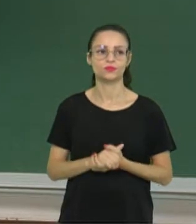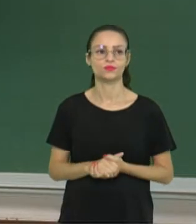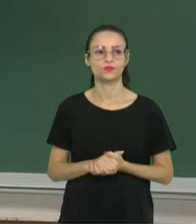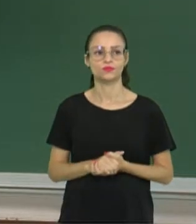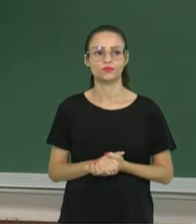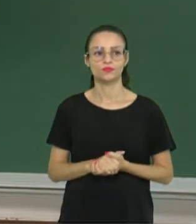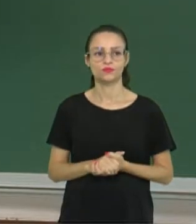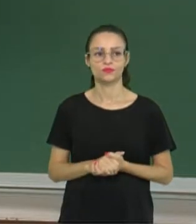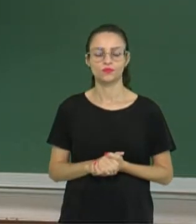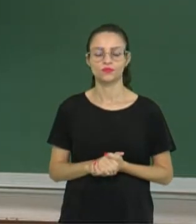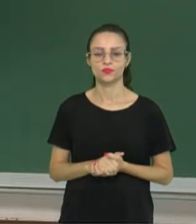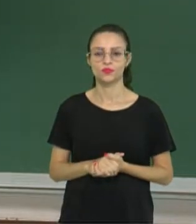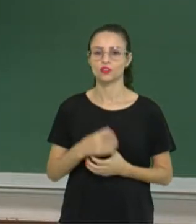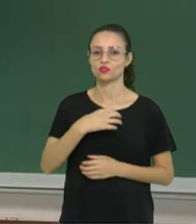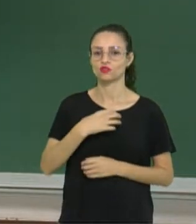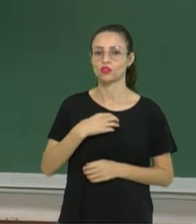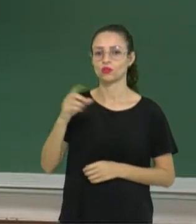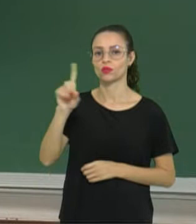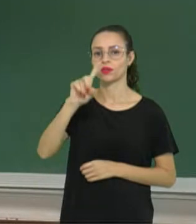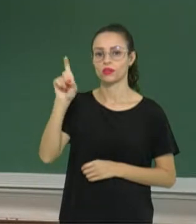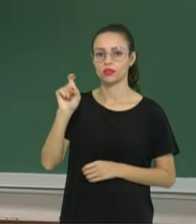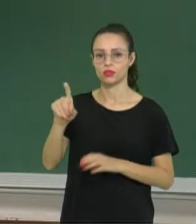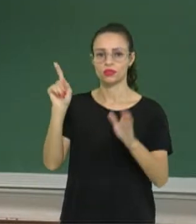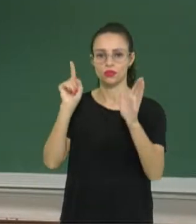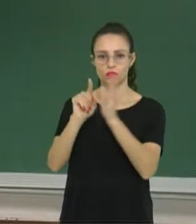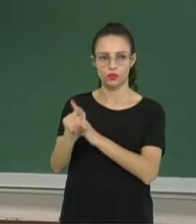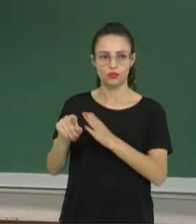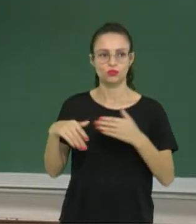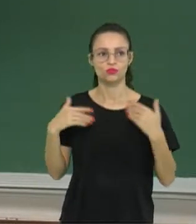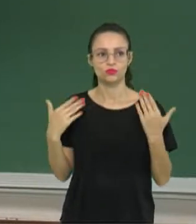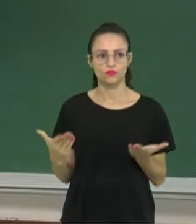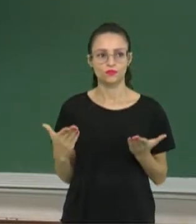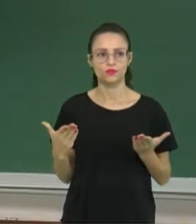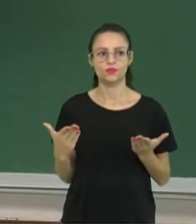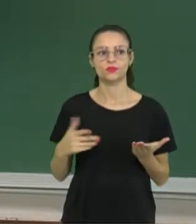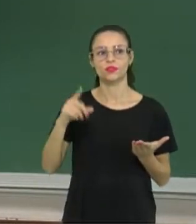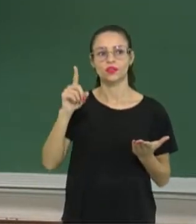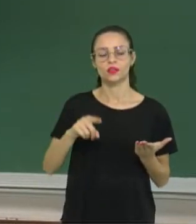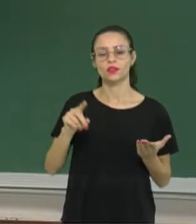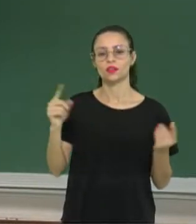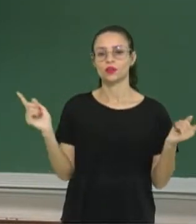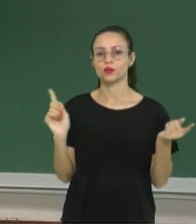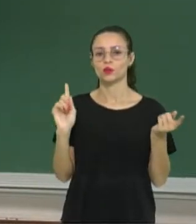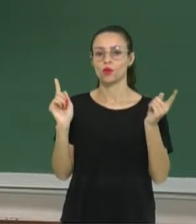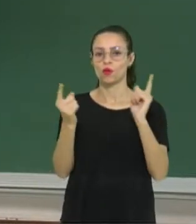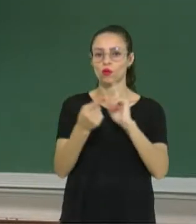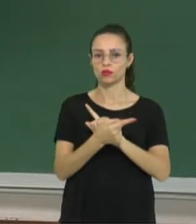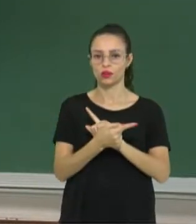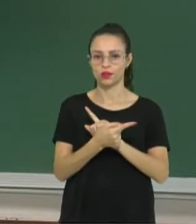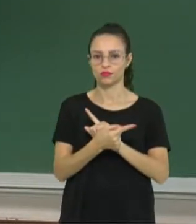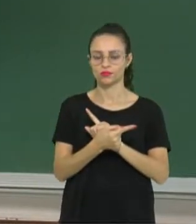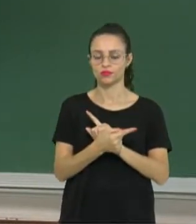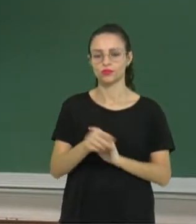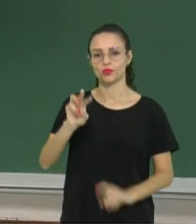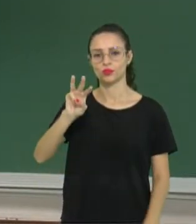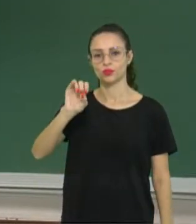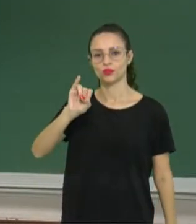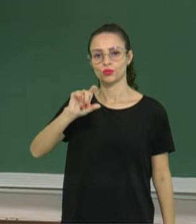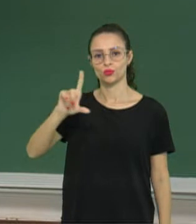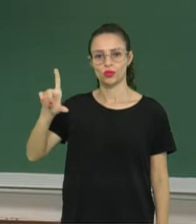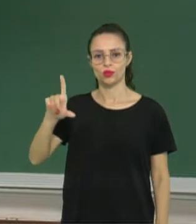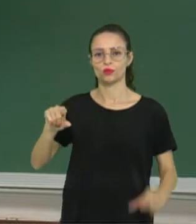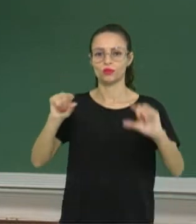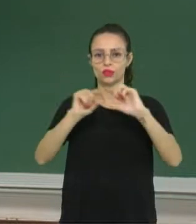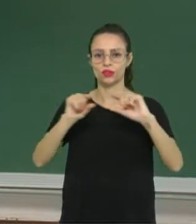won't. Na forma interrogativa, ou quando vamos formular uma pergunta, nós invertemos a posição do will dentro